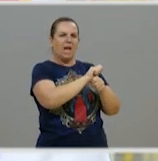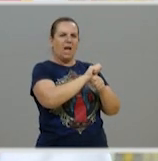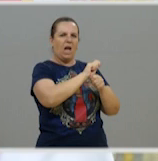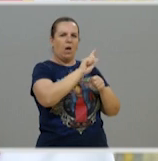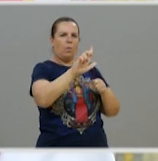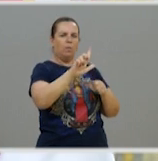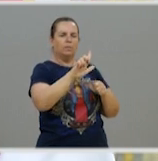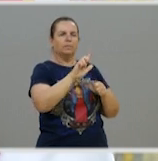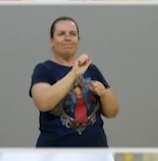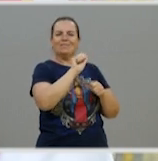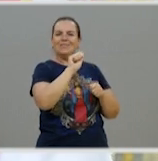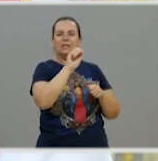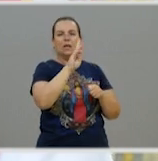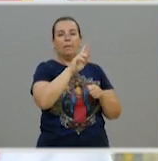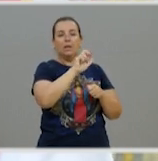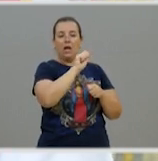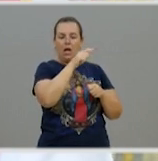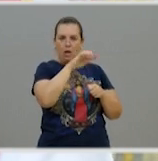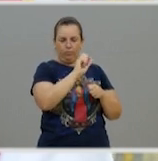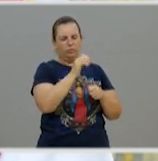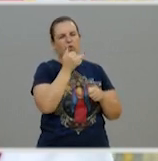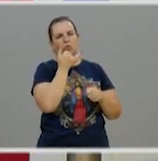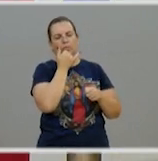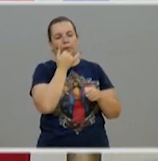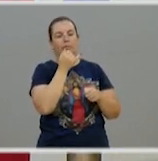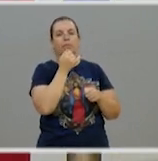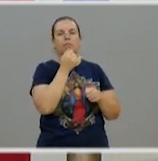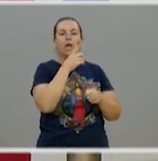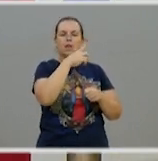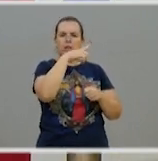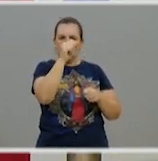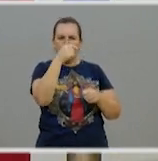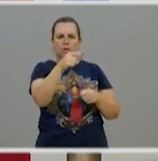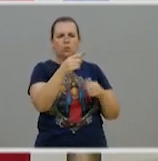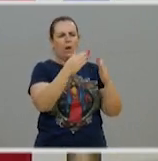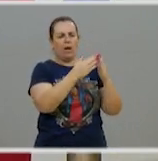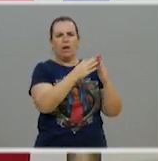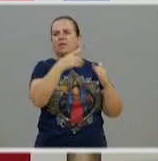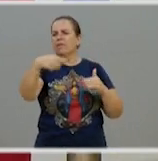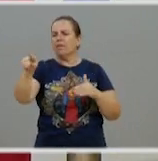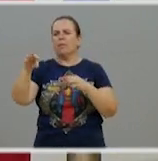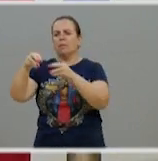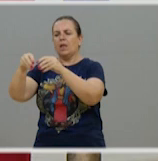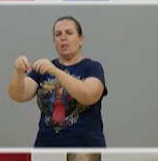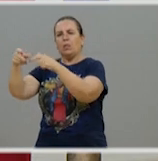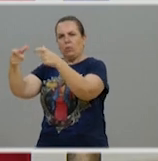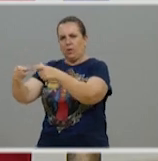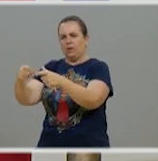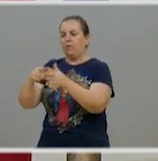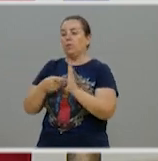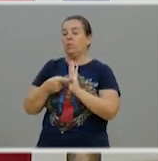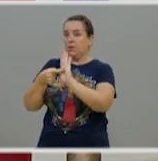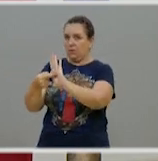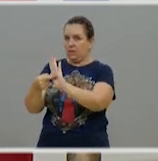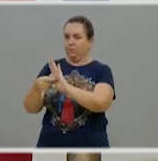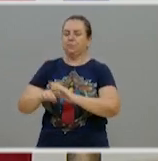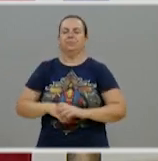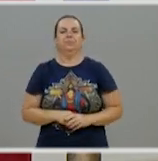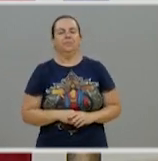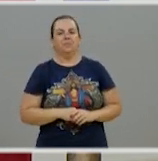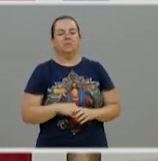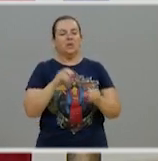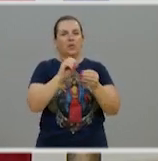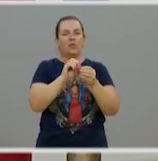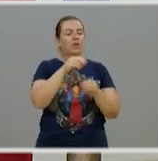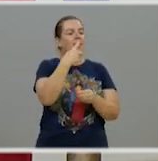família e da casa do teu pai, e vai para a terra que eu vou te mostrar. Farei de